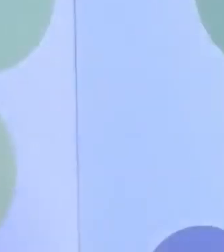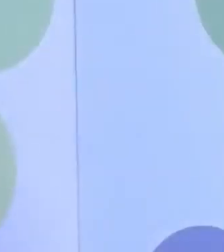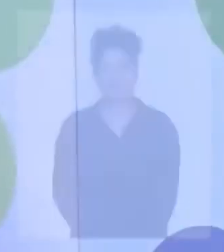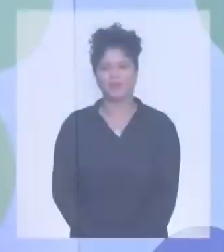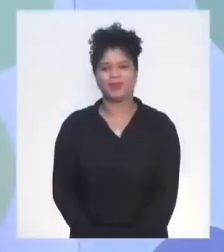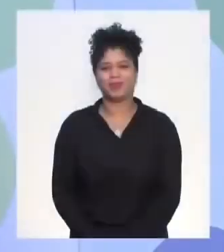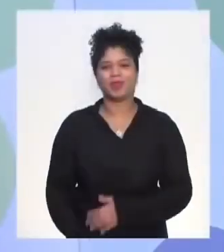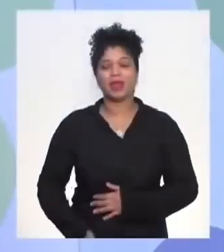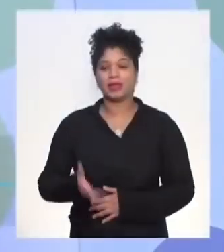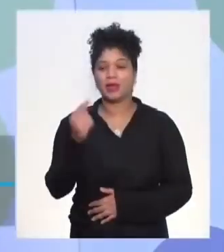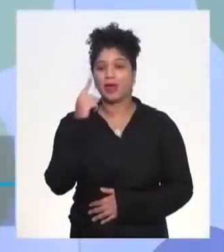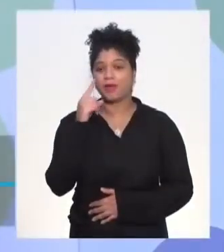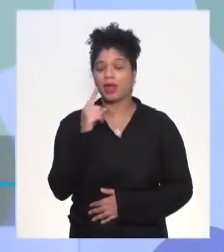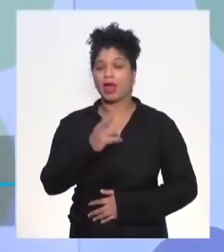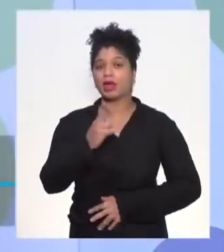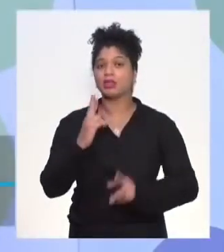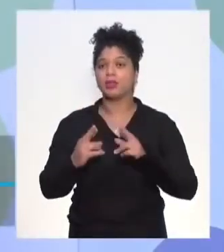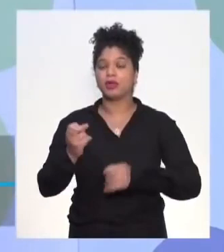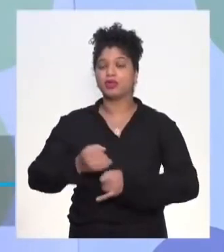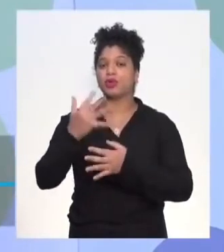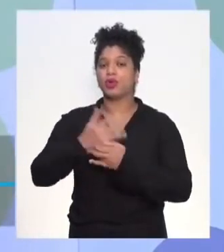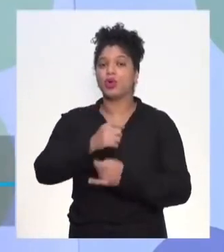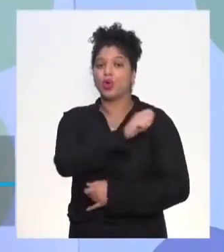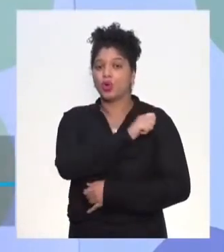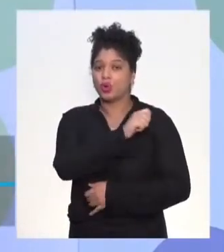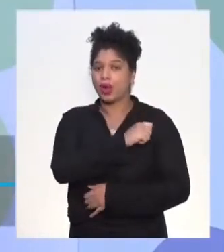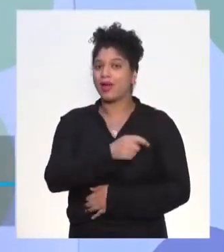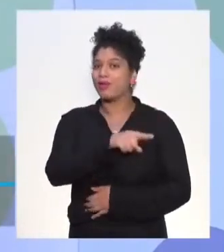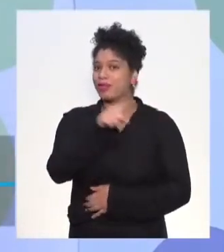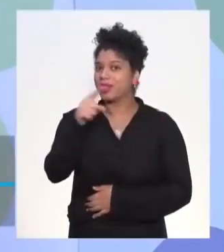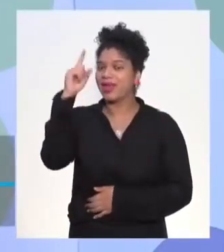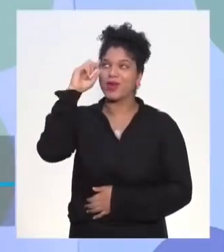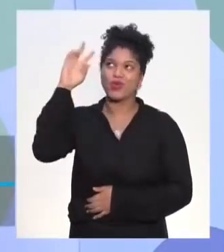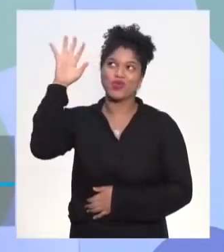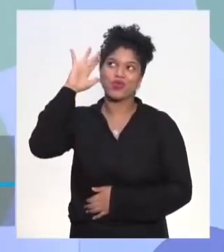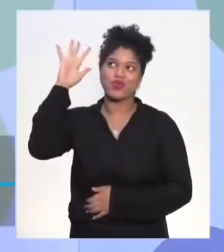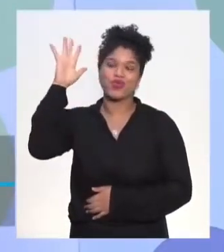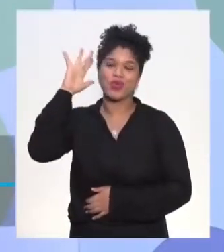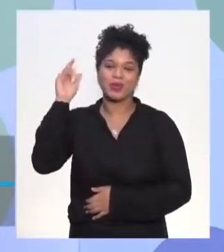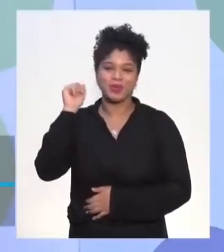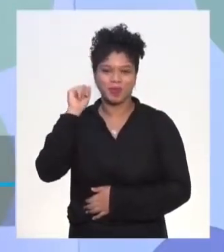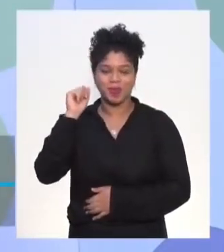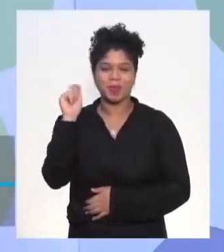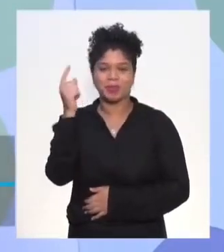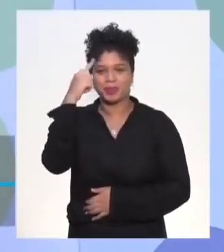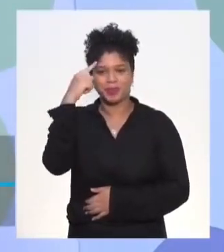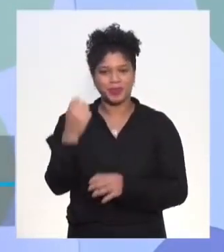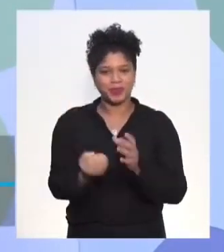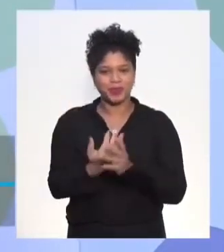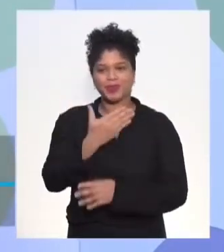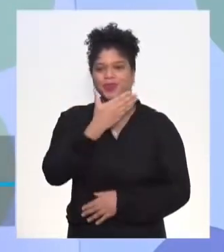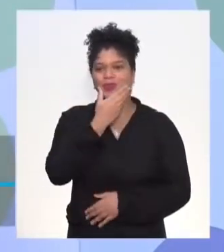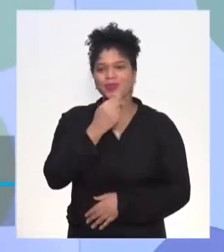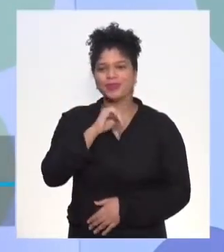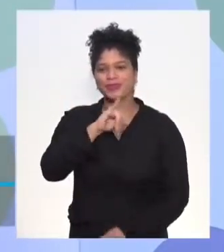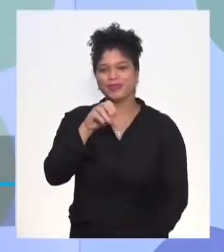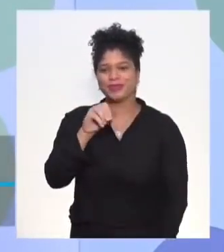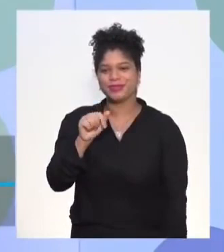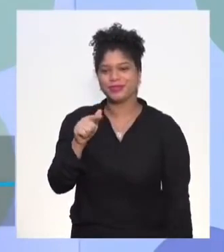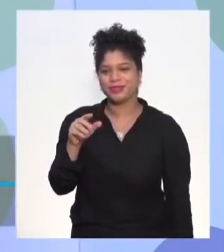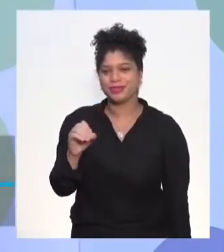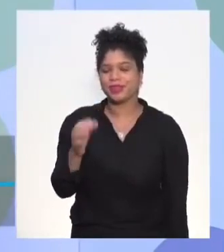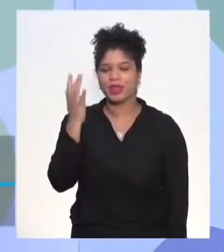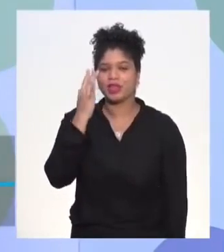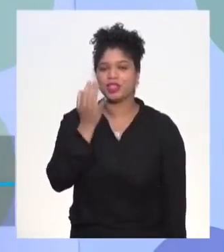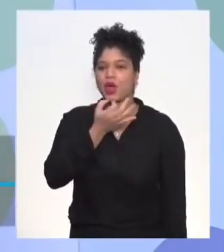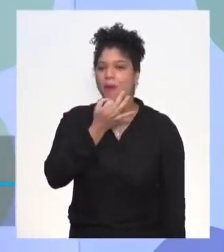E vamos às respostas dos nossos alunos. Vamos usar aí a imaginação. O João Vitor, ele fala assim, na minha opinião,